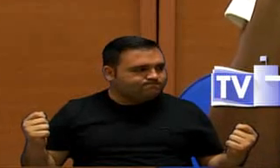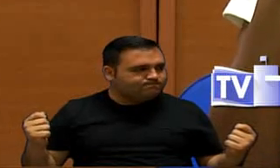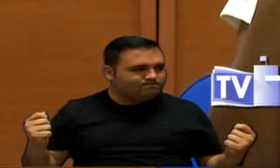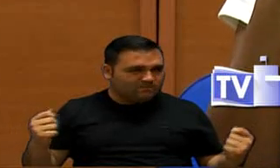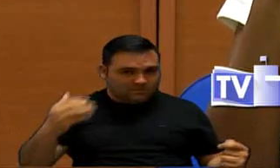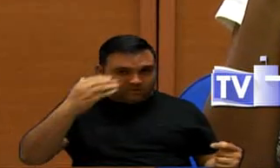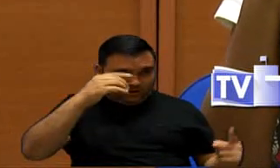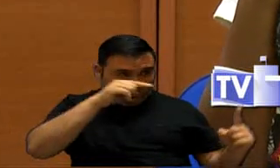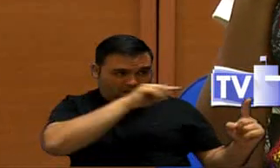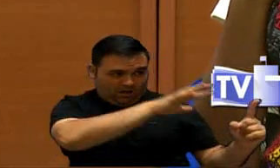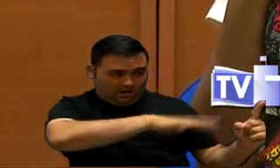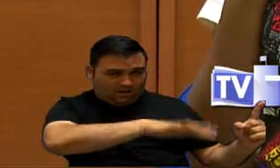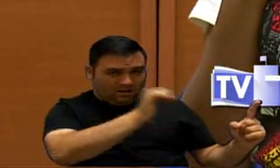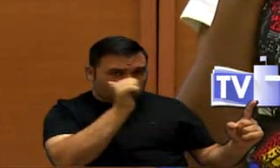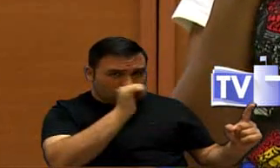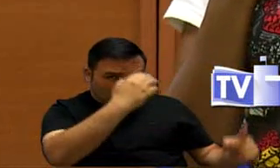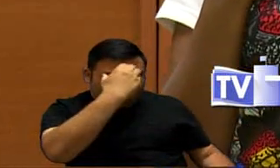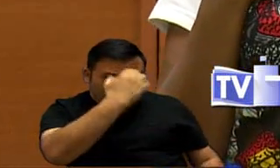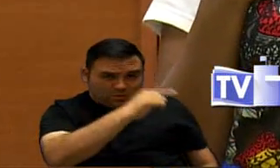foi culpa delas?